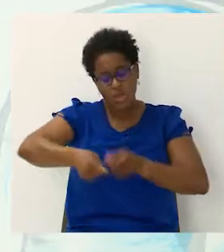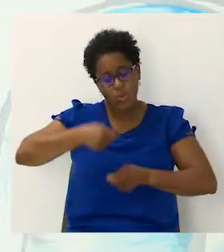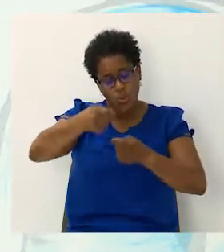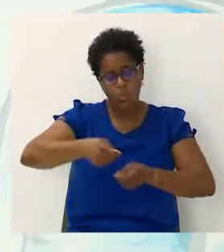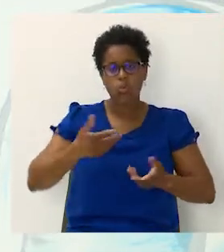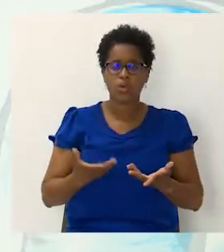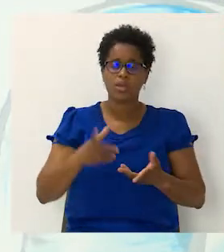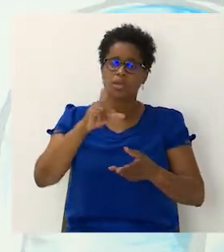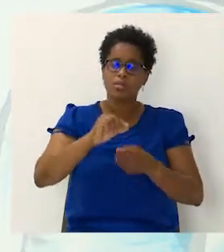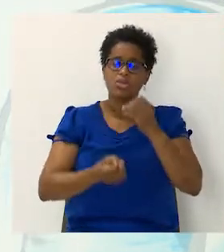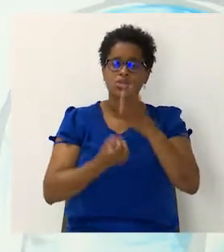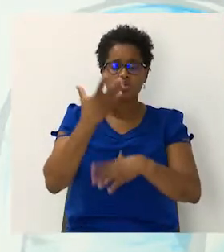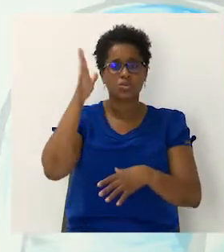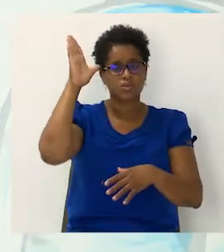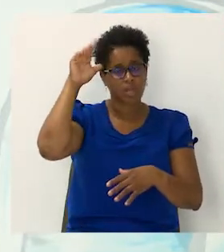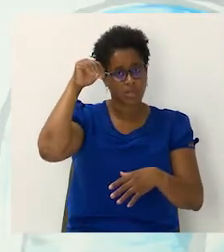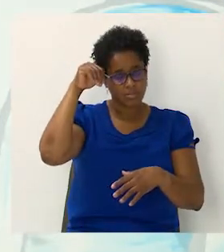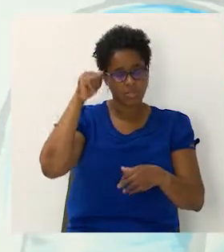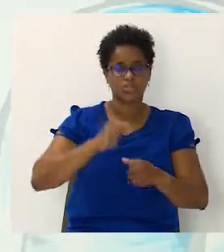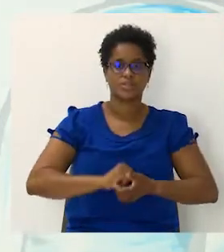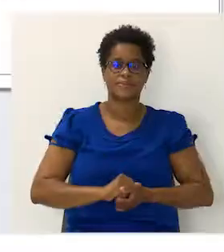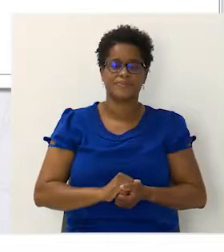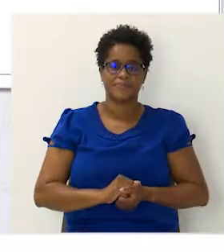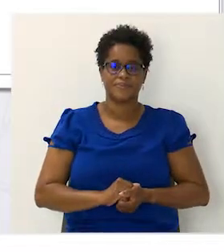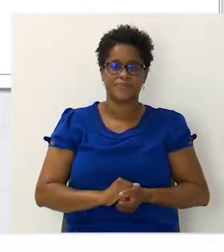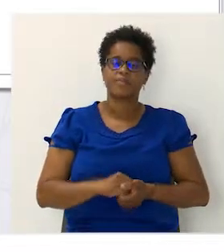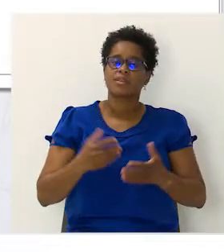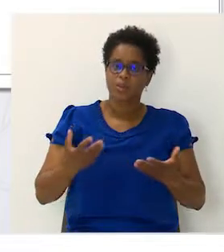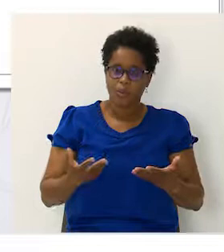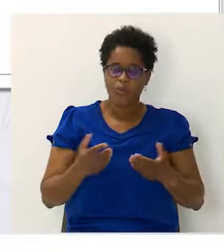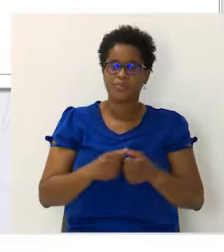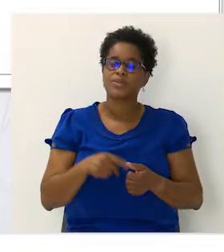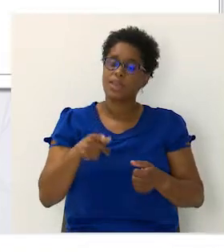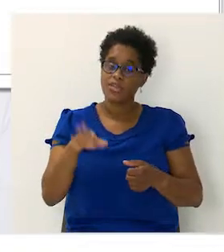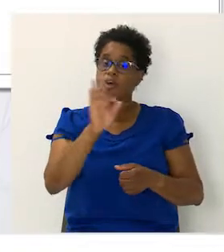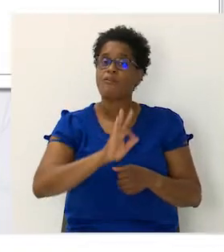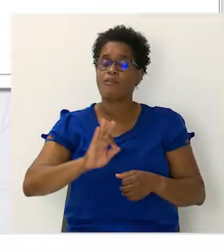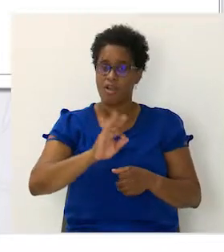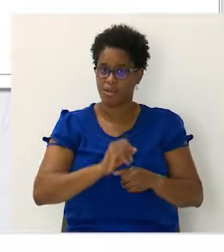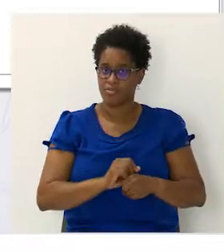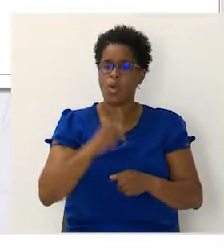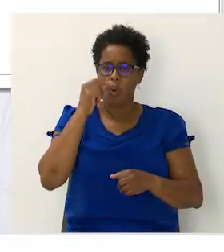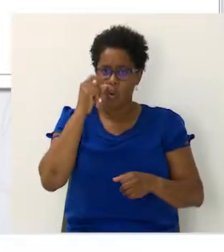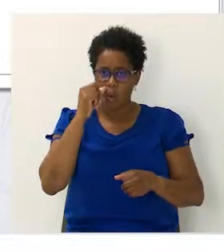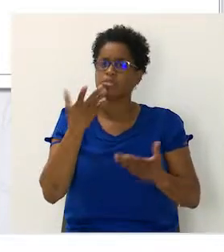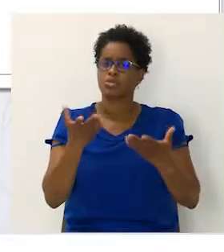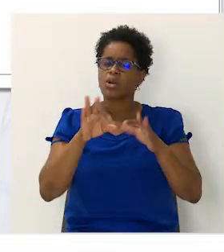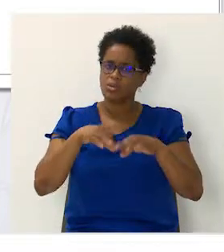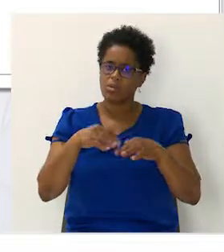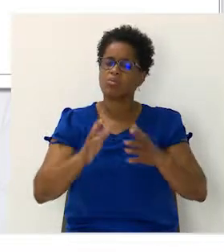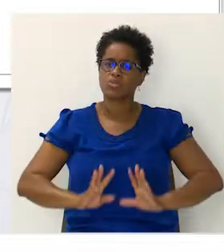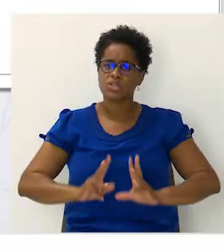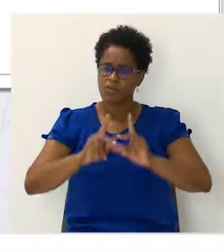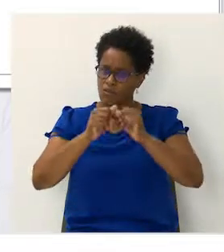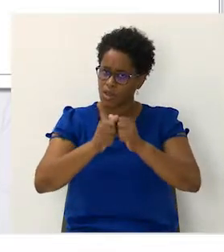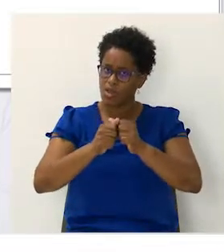agricultura e da criação dos animais. Portanto, desta forma, o homem acabou por